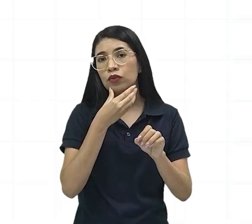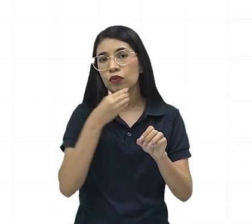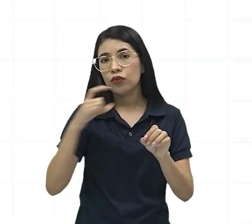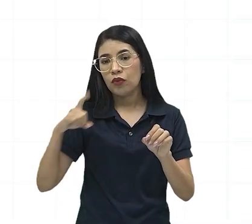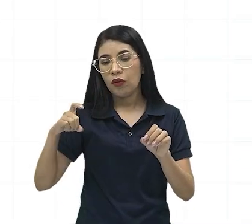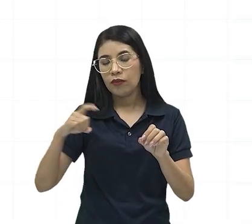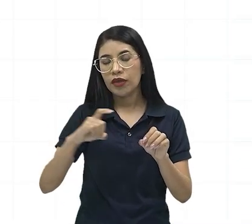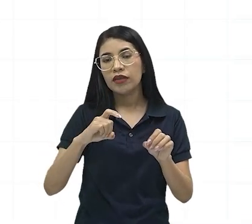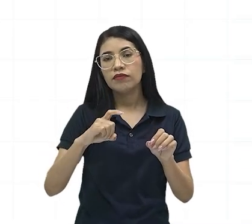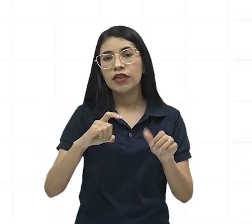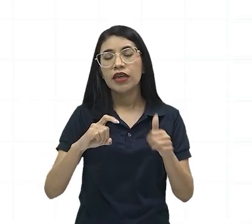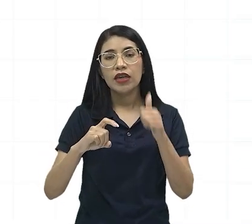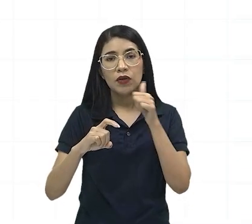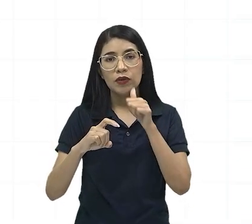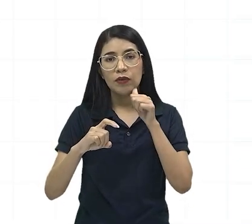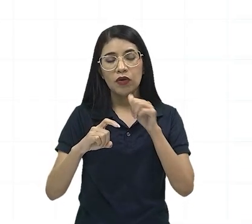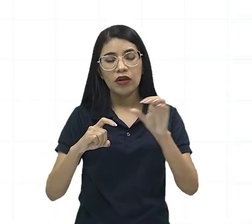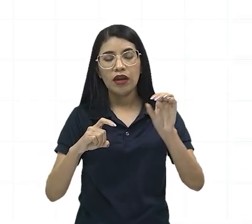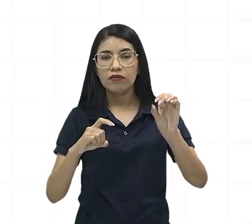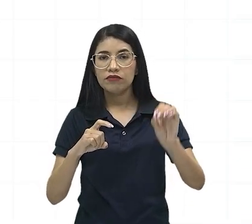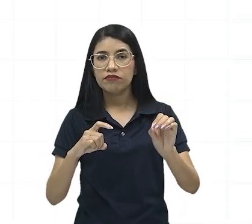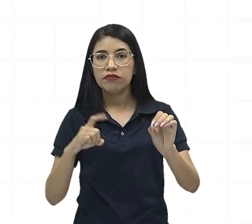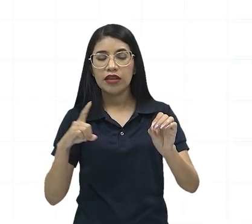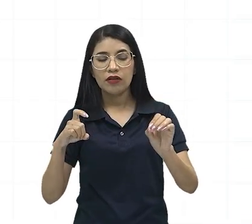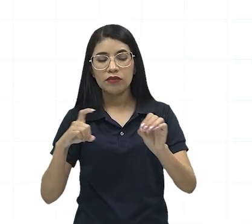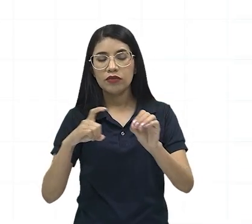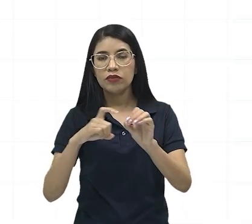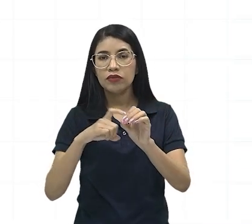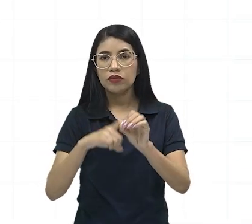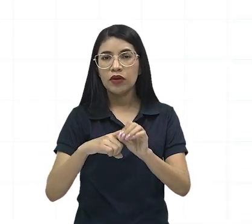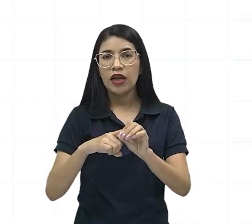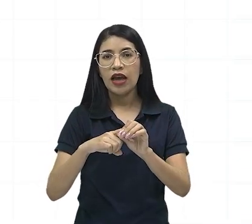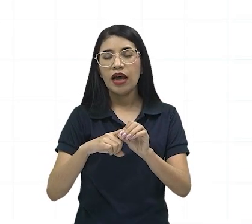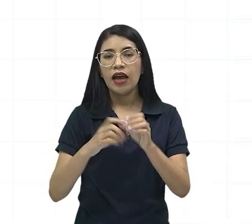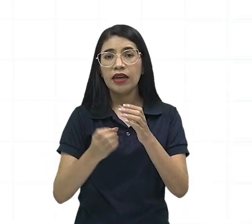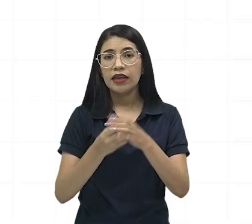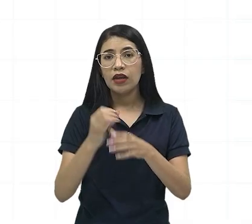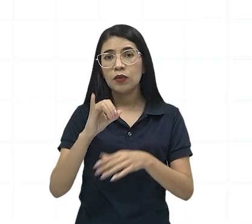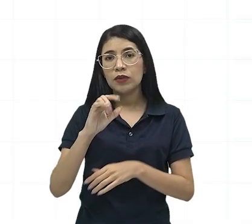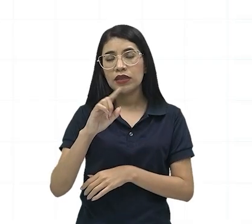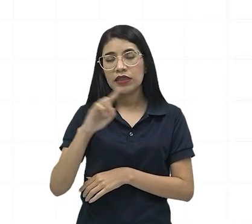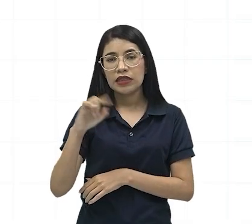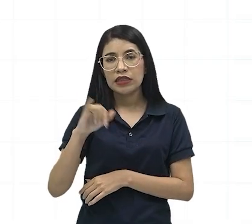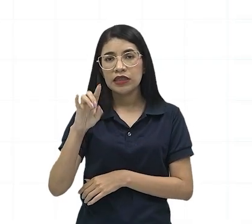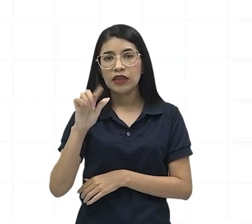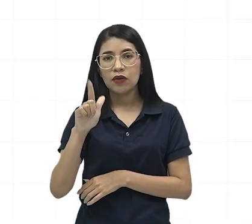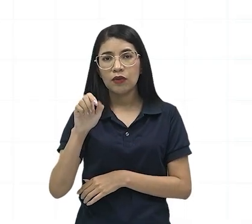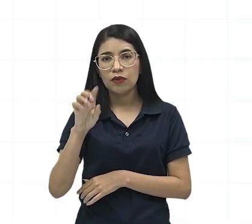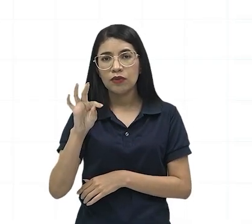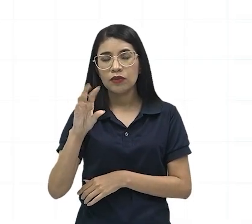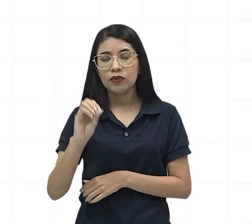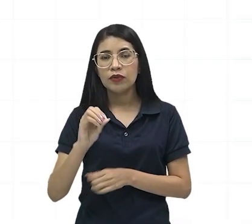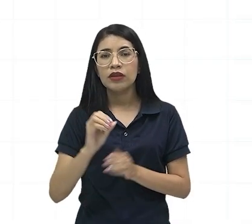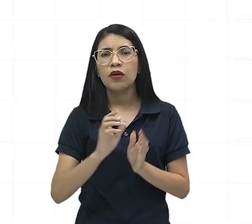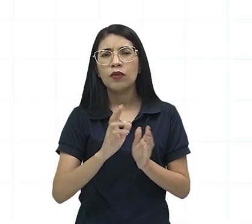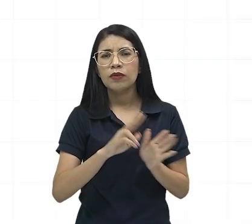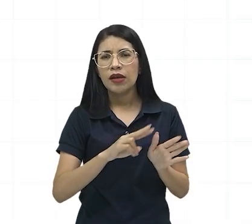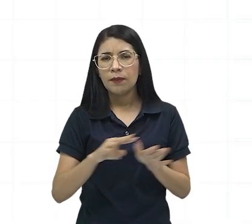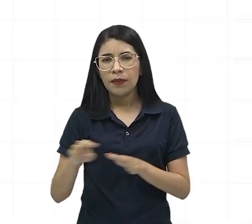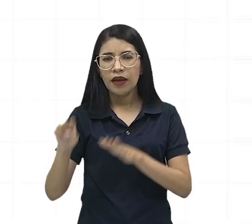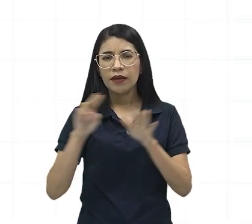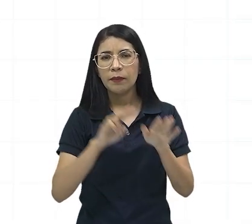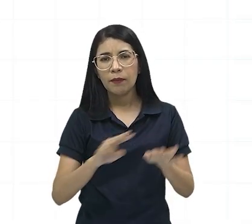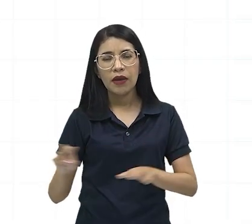né, e o óvulo feminino, eles vão fecundar formando o zigoto, e aí semana a semana até